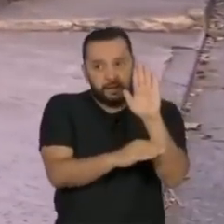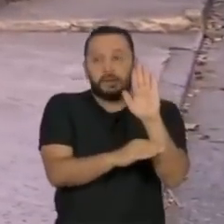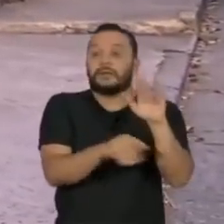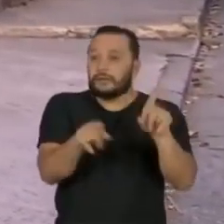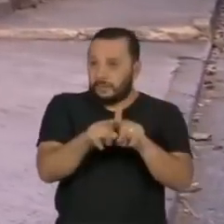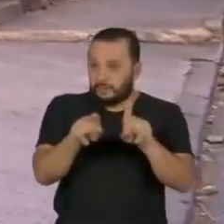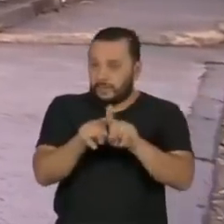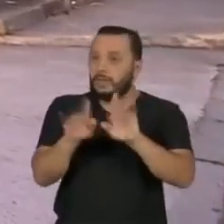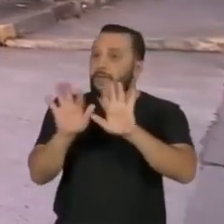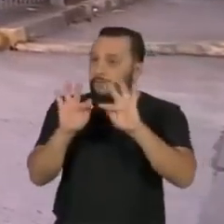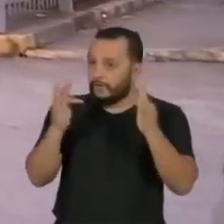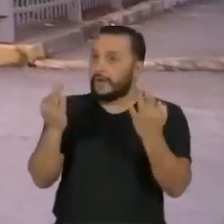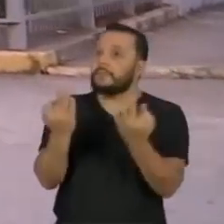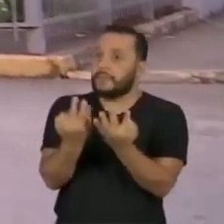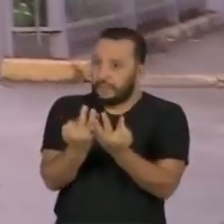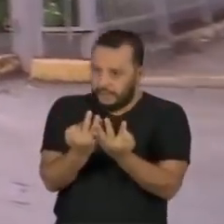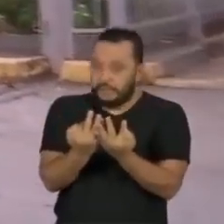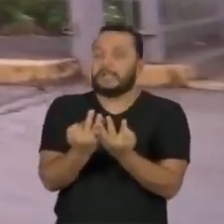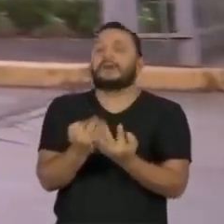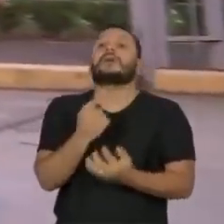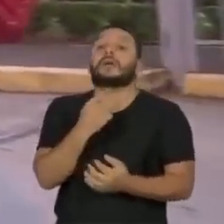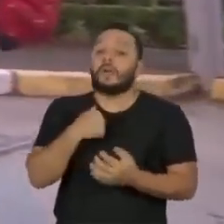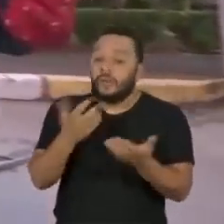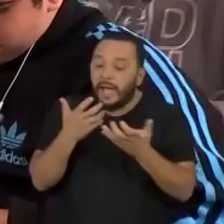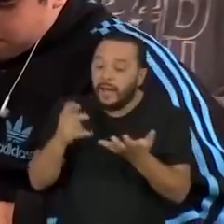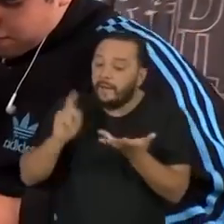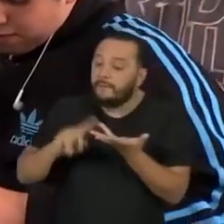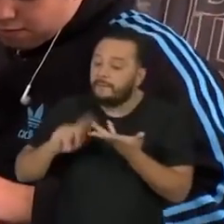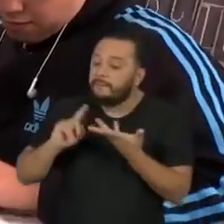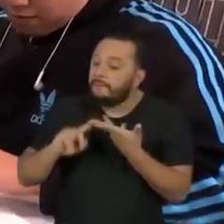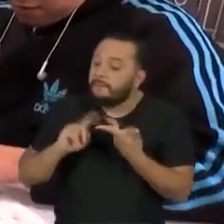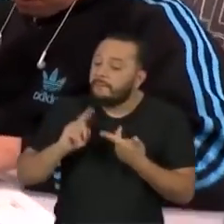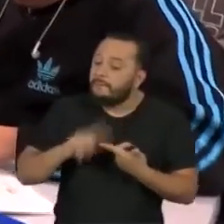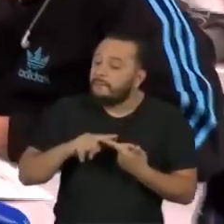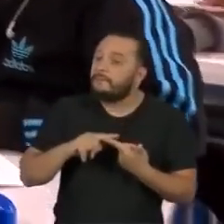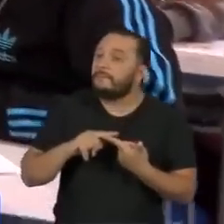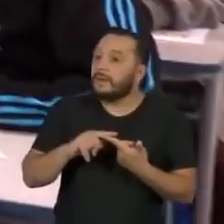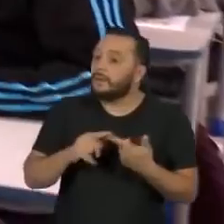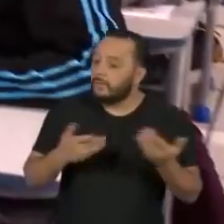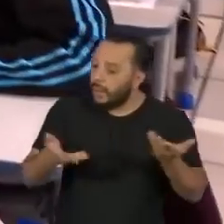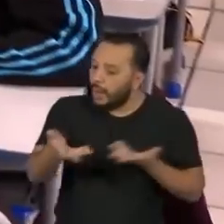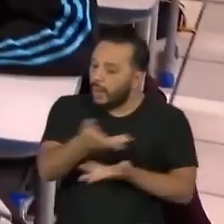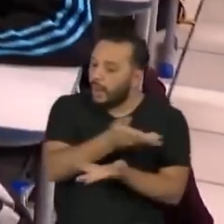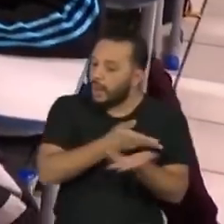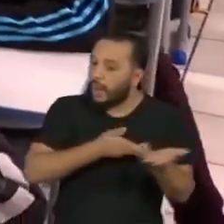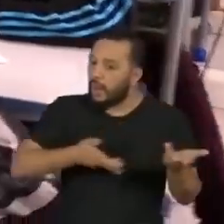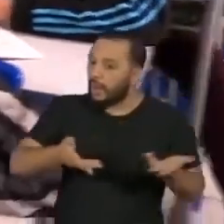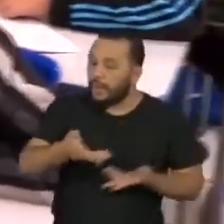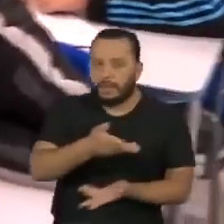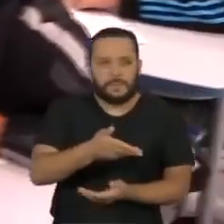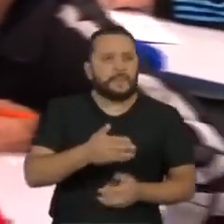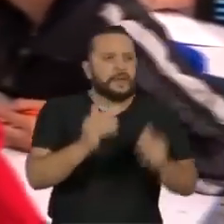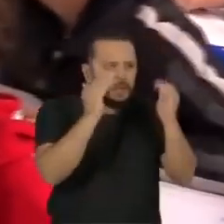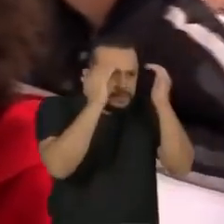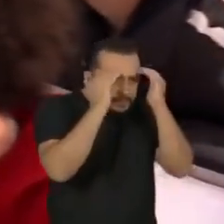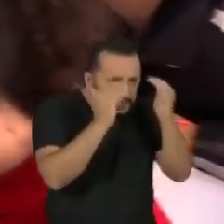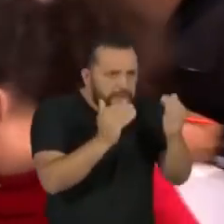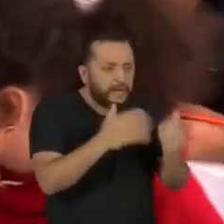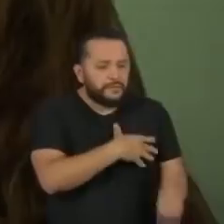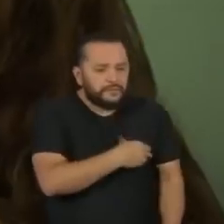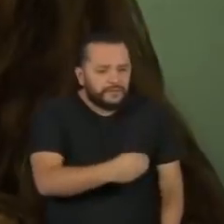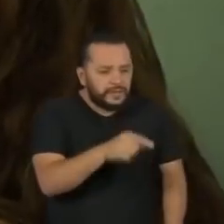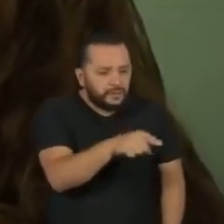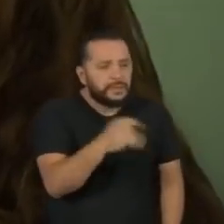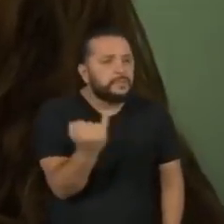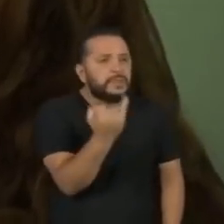os seus quereres. Isso é muito importante. Esse respeito a essa individualidade é fundamental. Por quê?